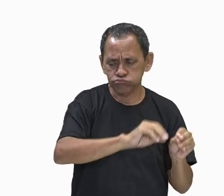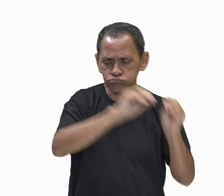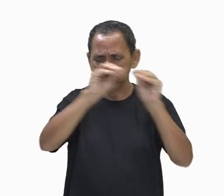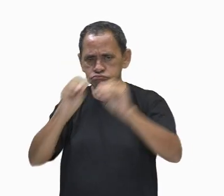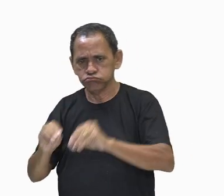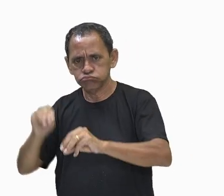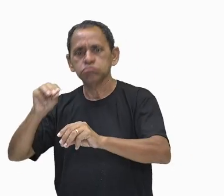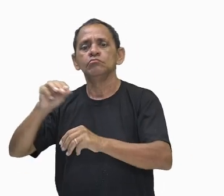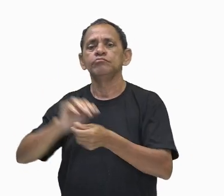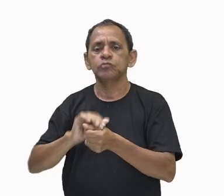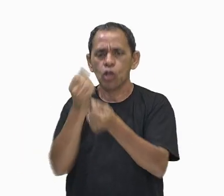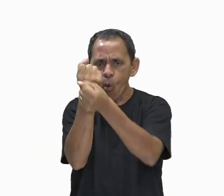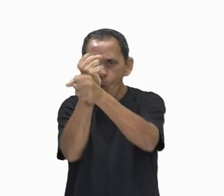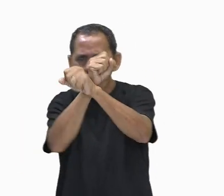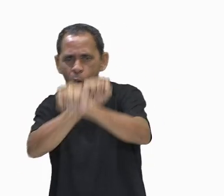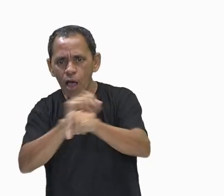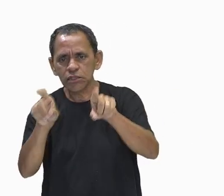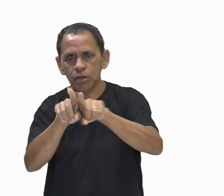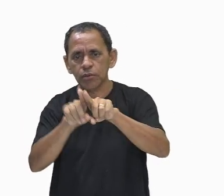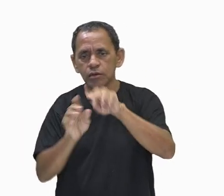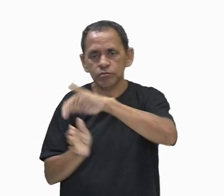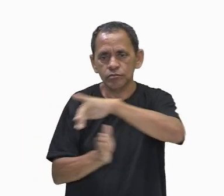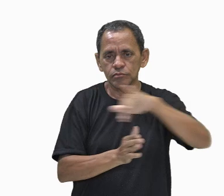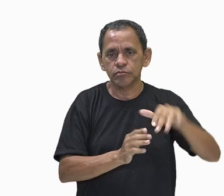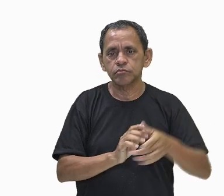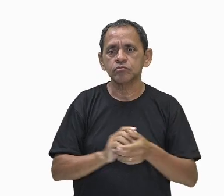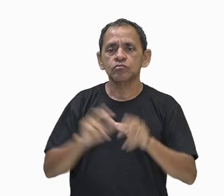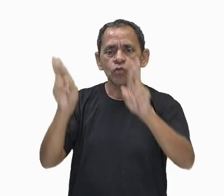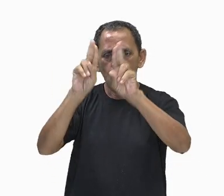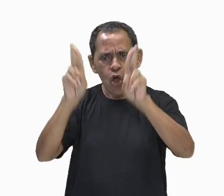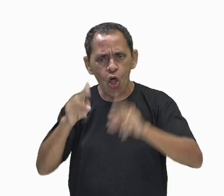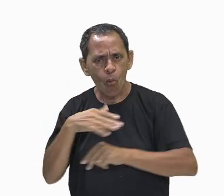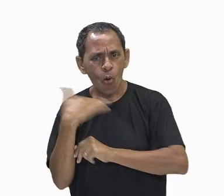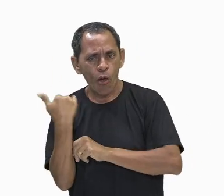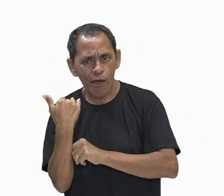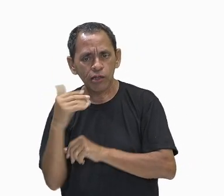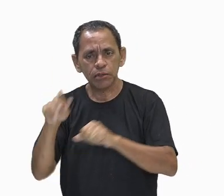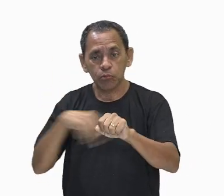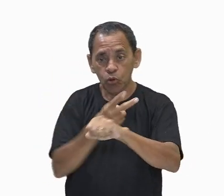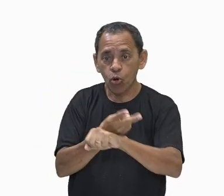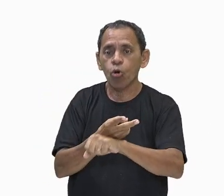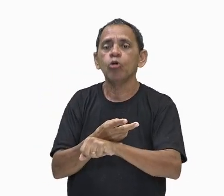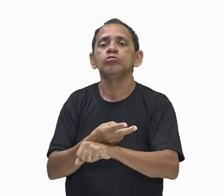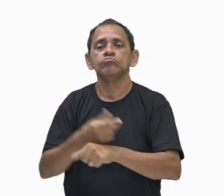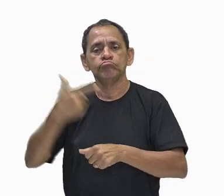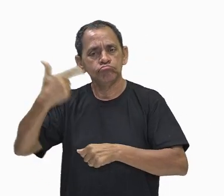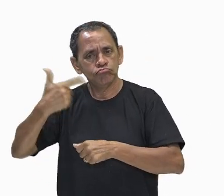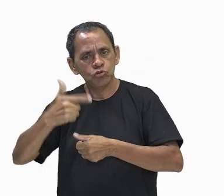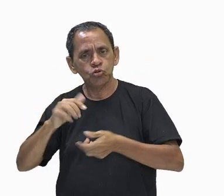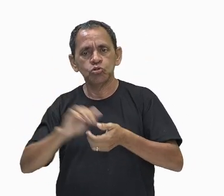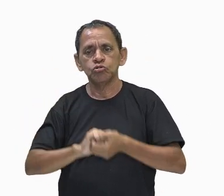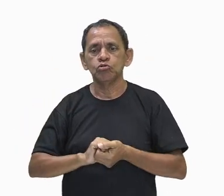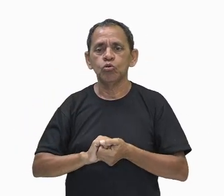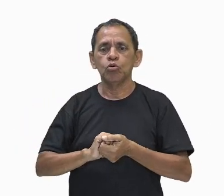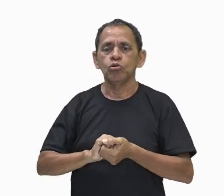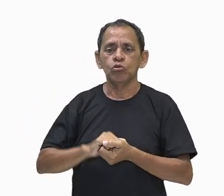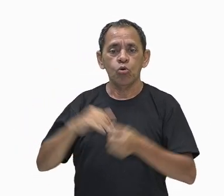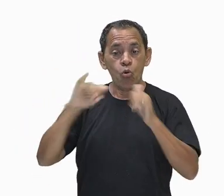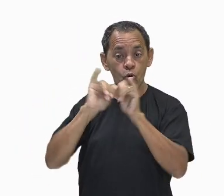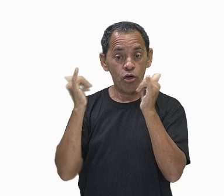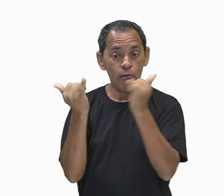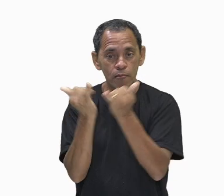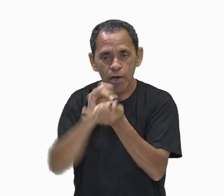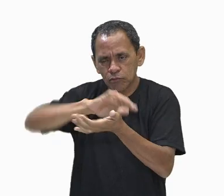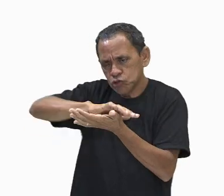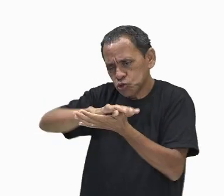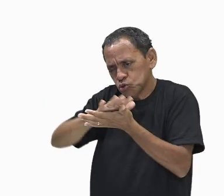região. Após a morte do Nabucodonosor II, o império entrou em declínio. O último rei babilônico,